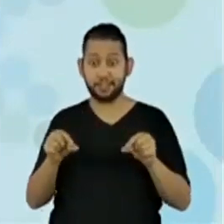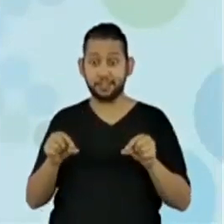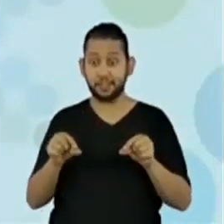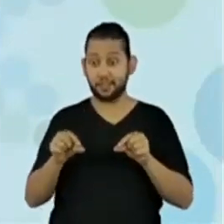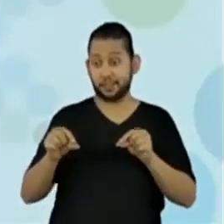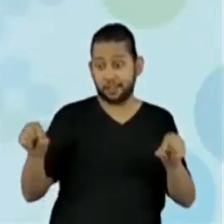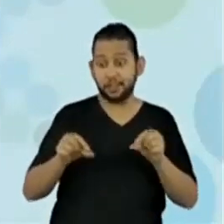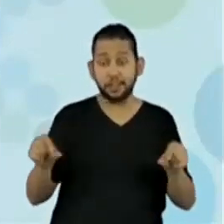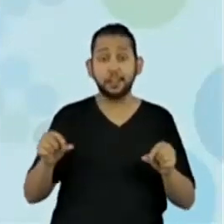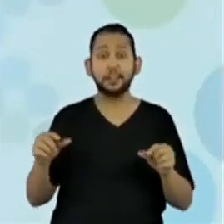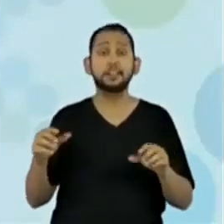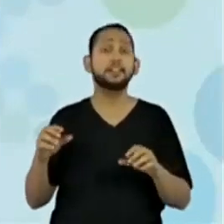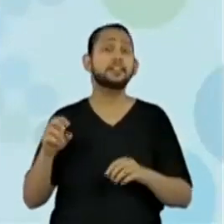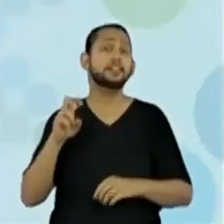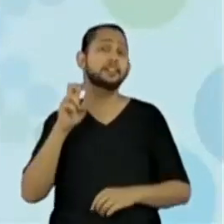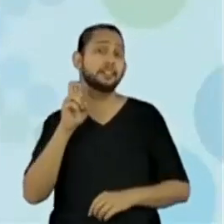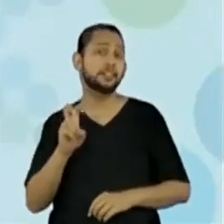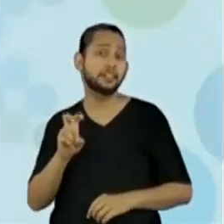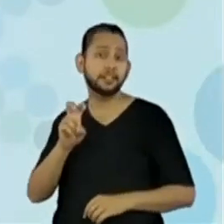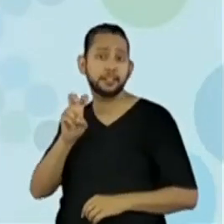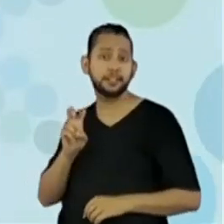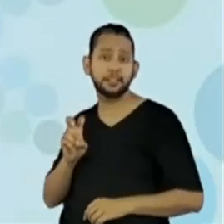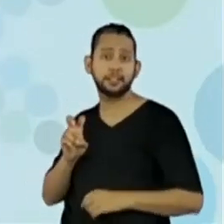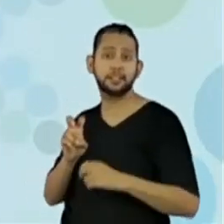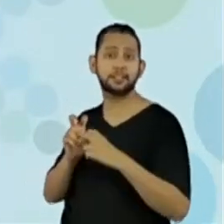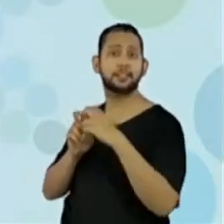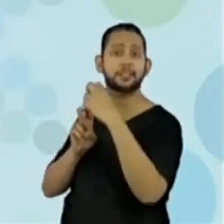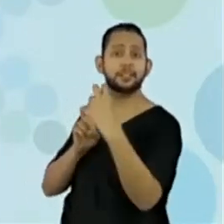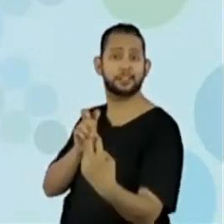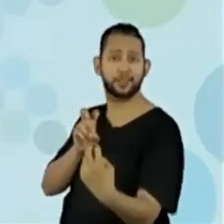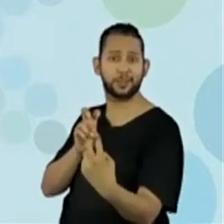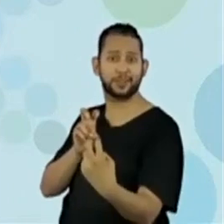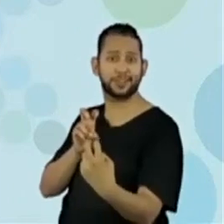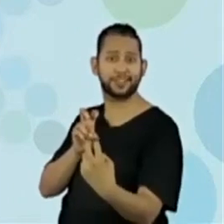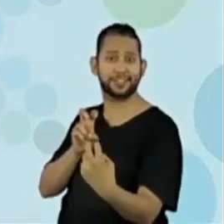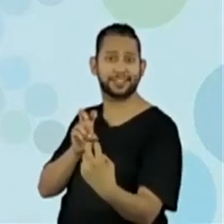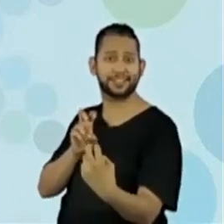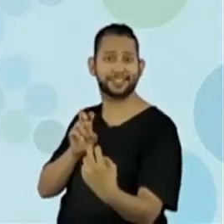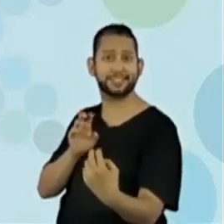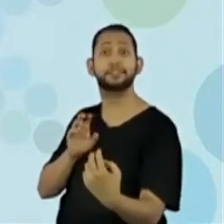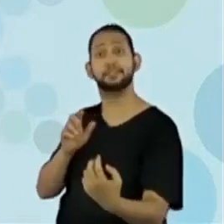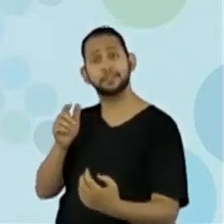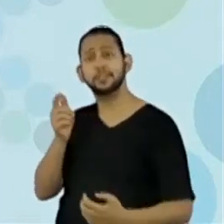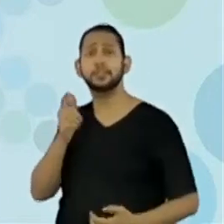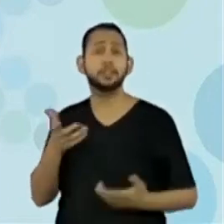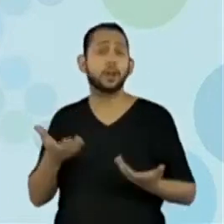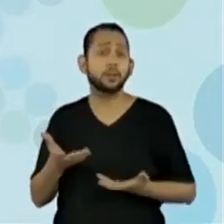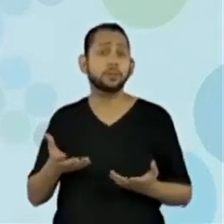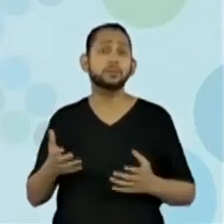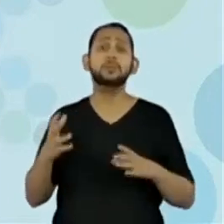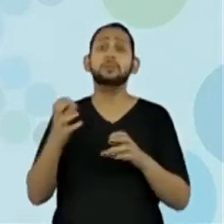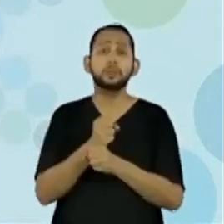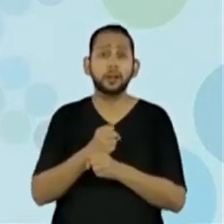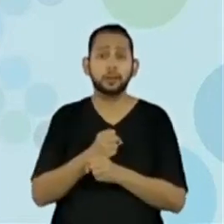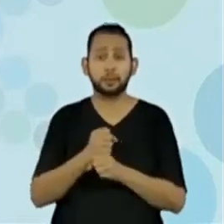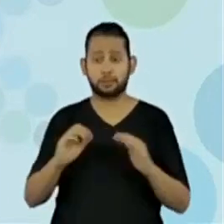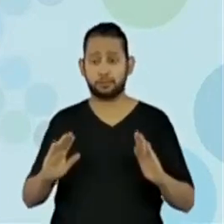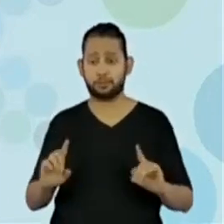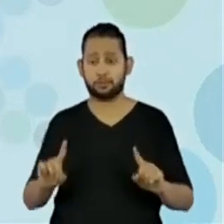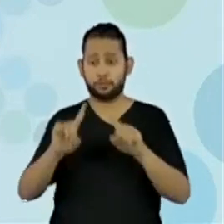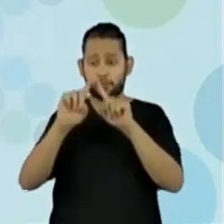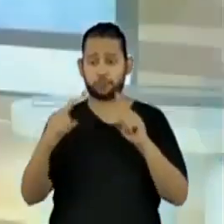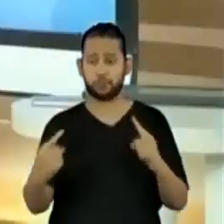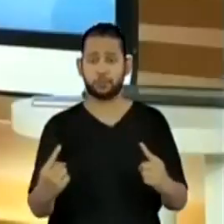5 e 5 aqui de cada lado do pentágono. Então, são 5